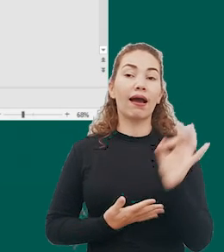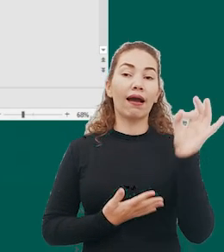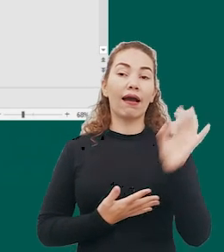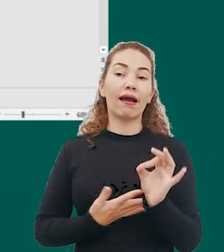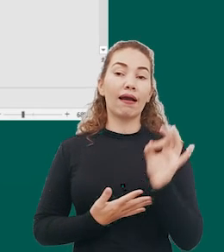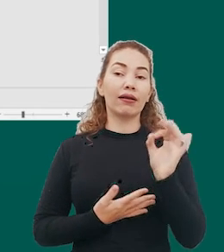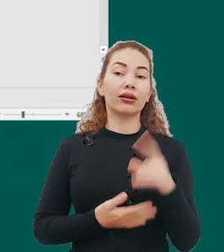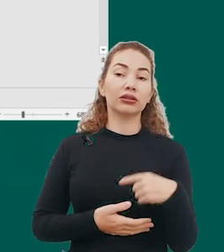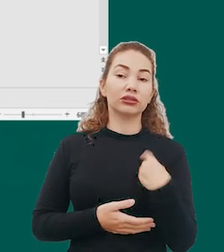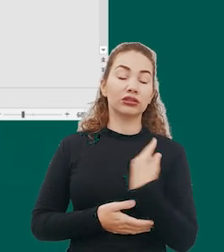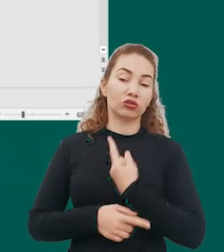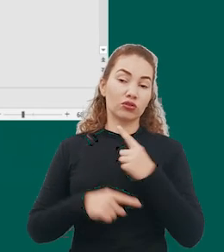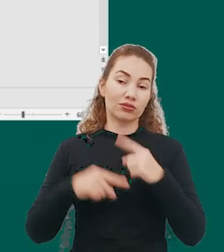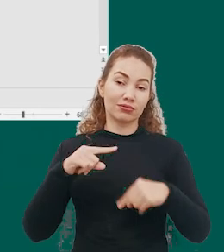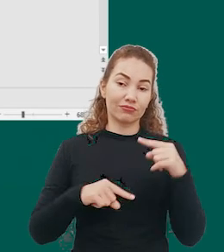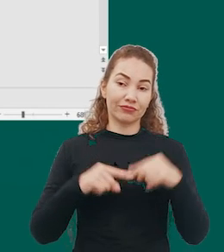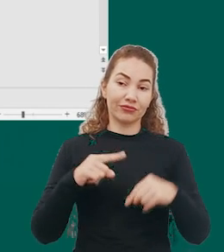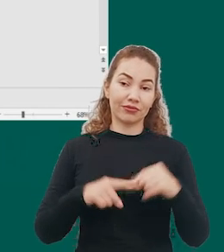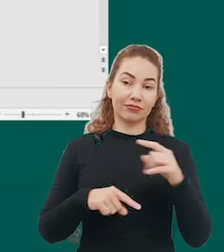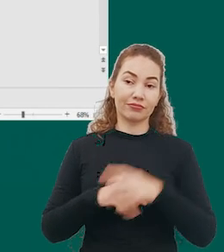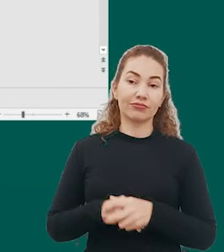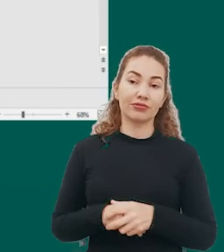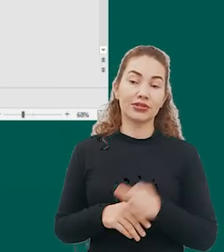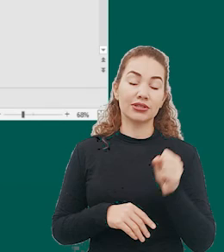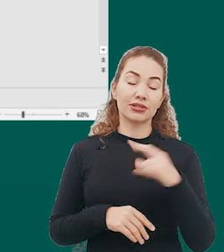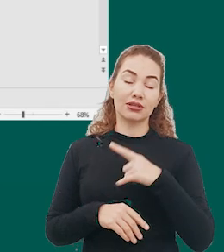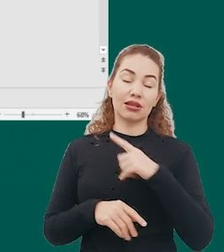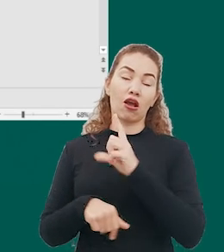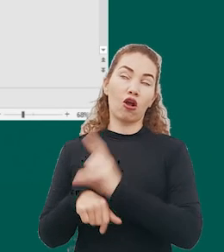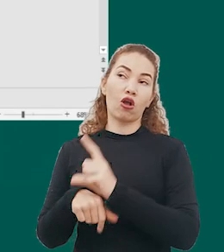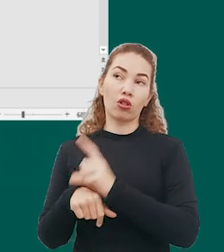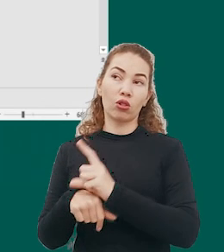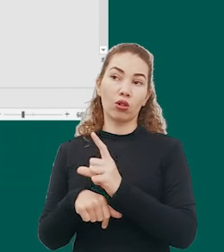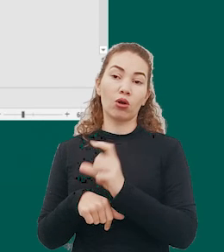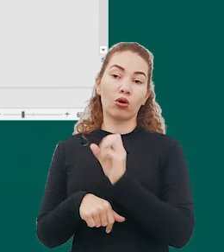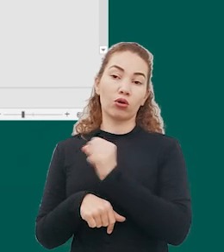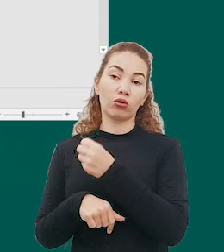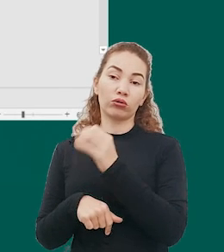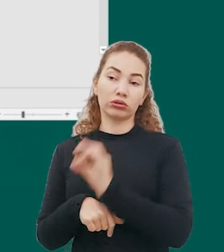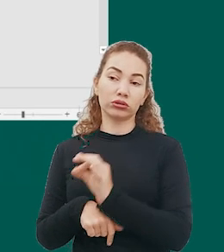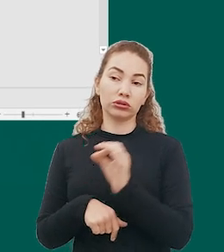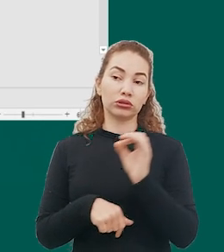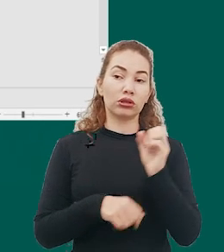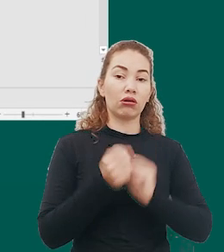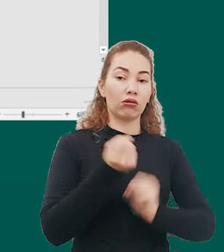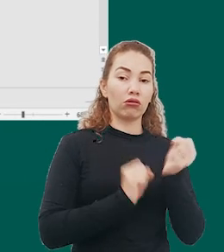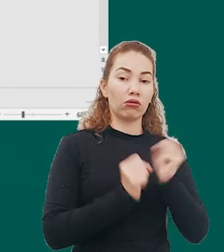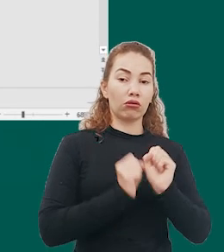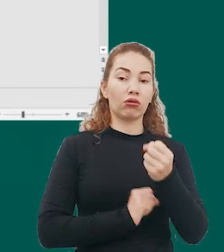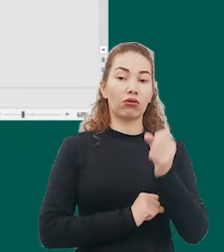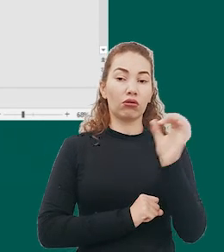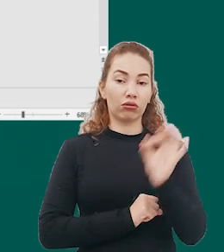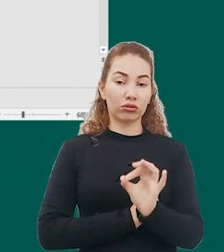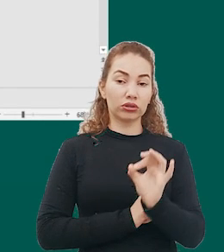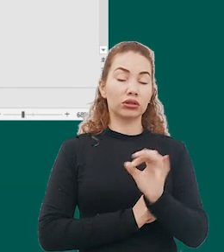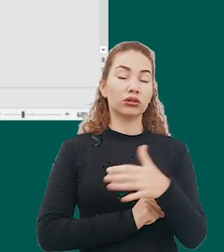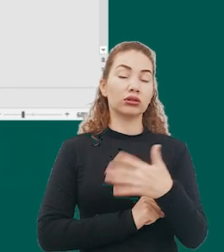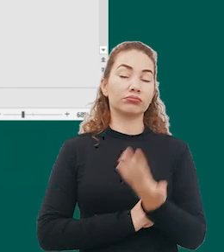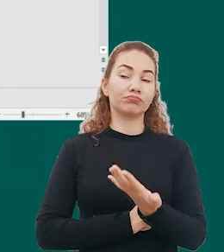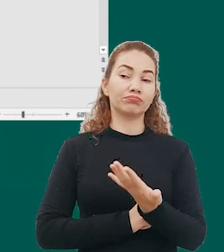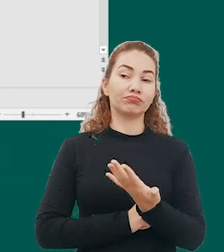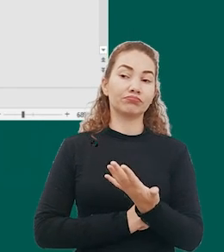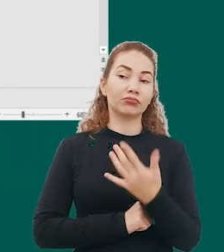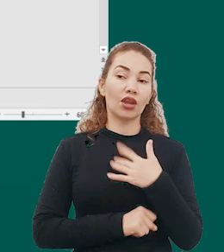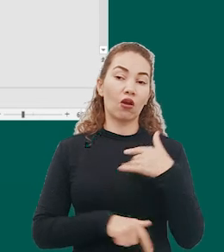da nossa atividade. Se eu sou um comércio, 8%. Sou uma indústria, 8%. Se eu